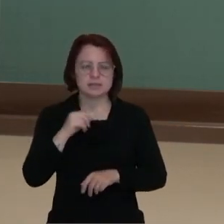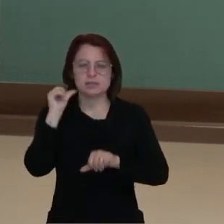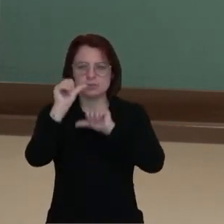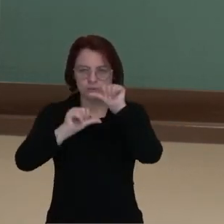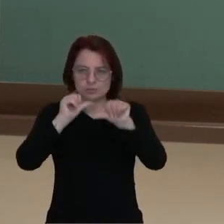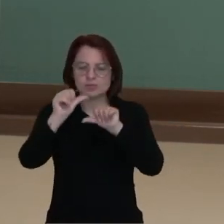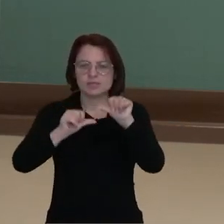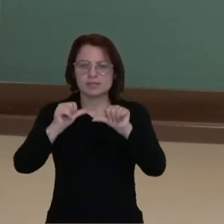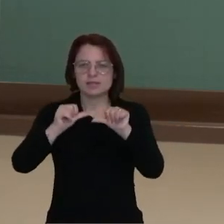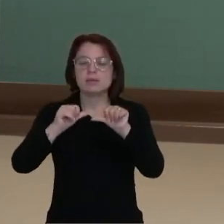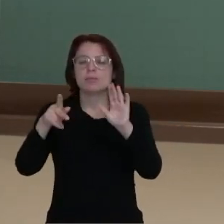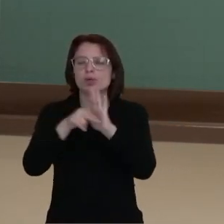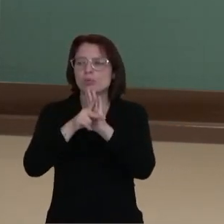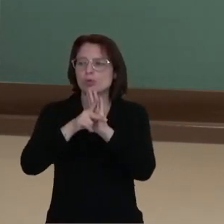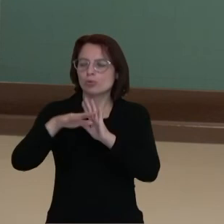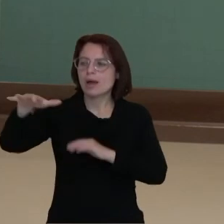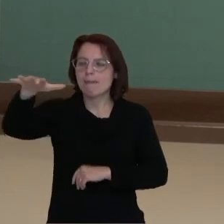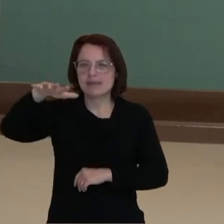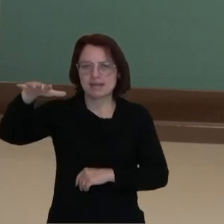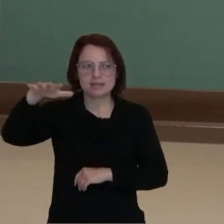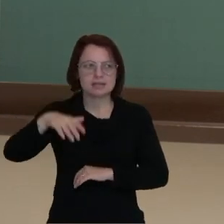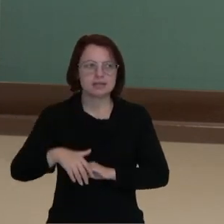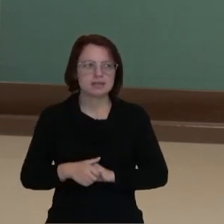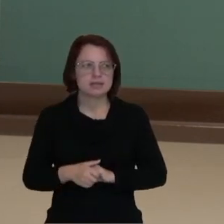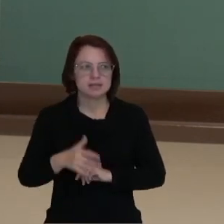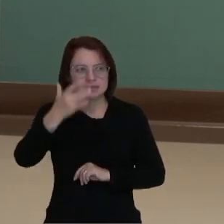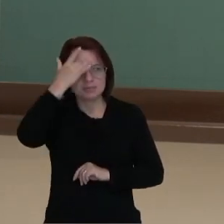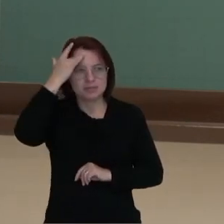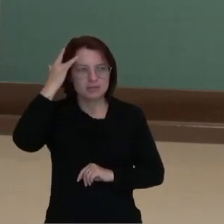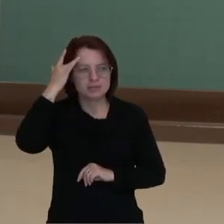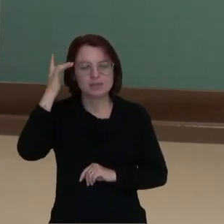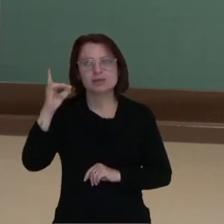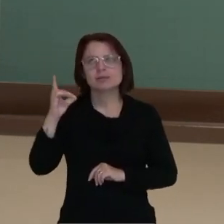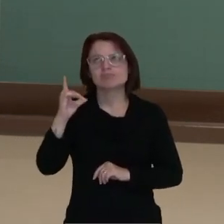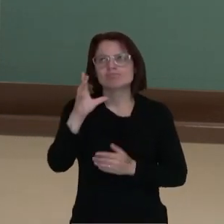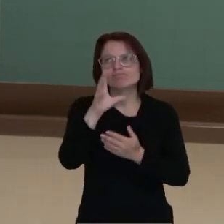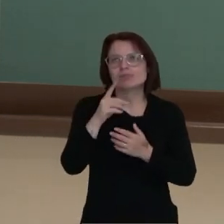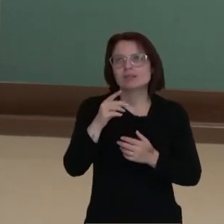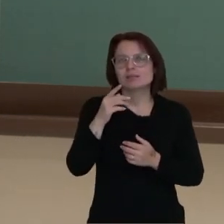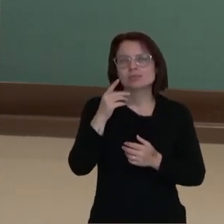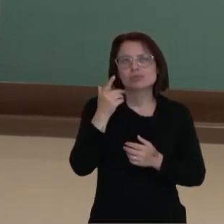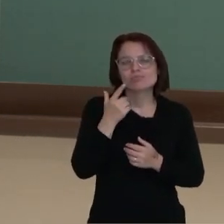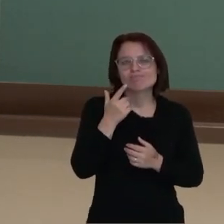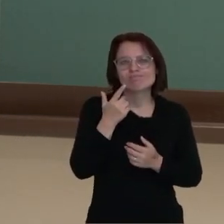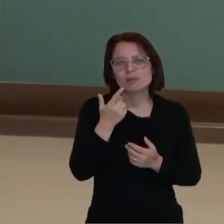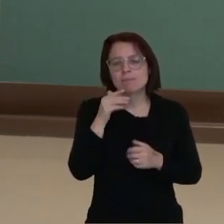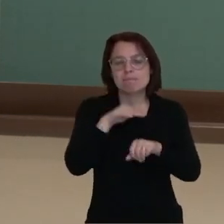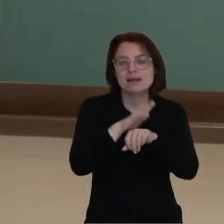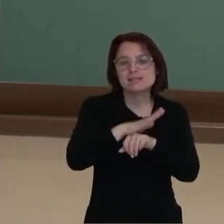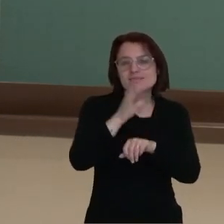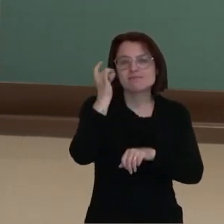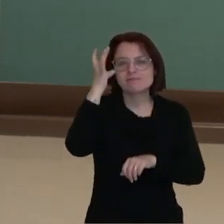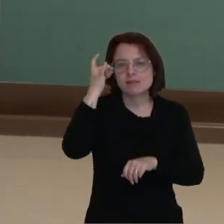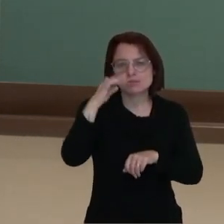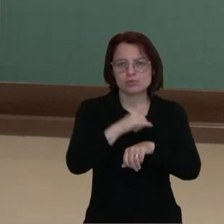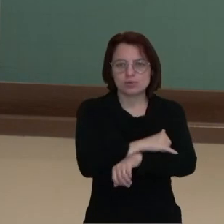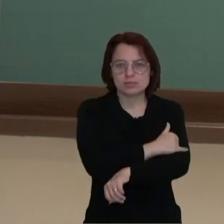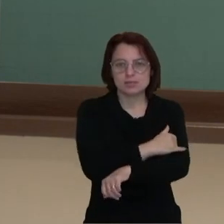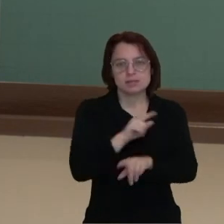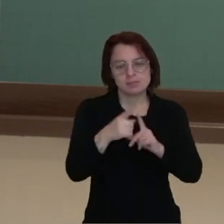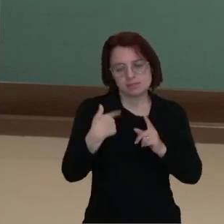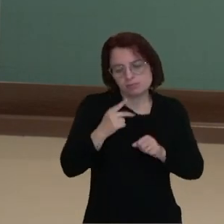alterações ambientais? Então, a pessoa ela tem a tendência da obesidade. Mas se ela